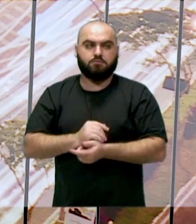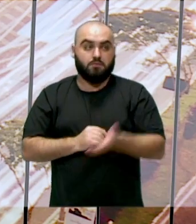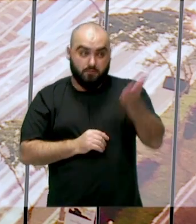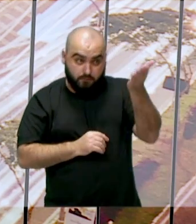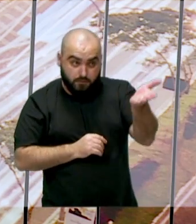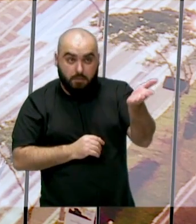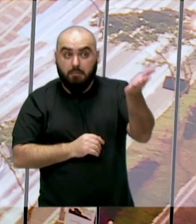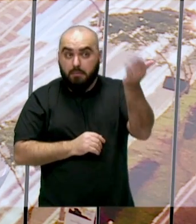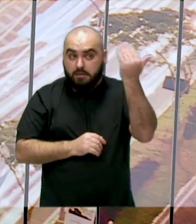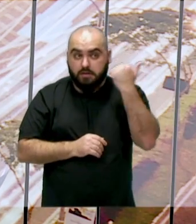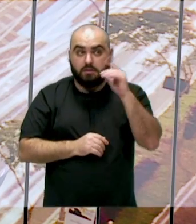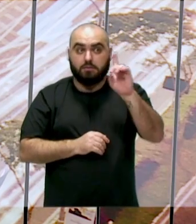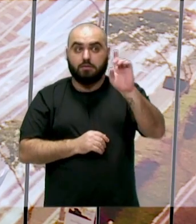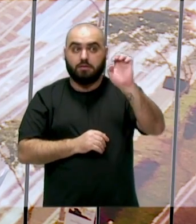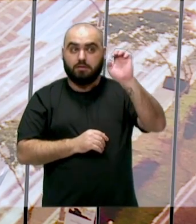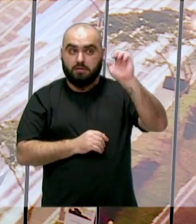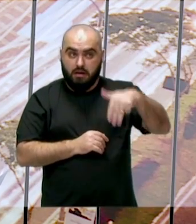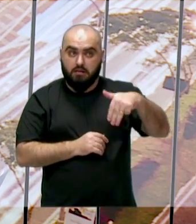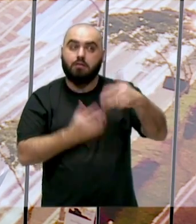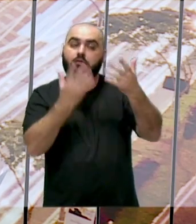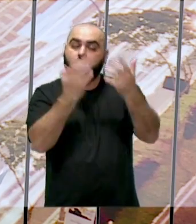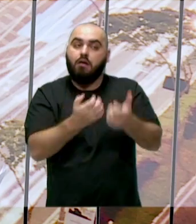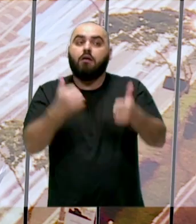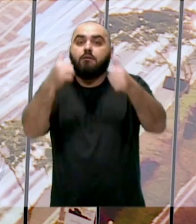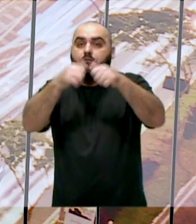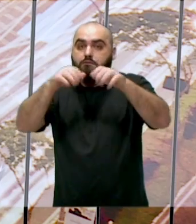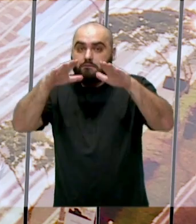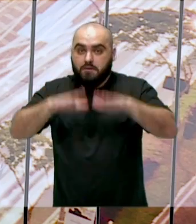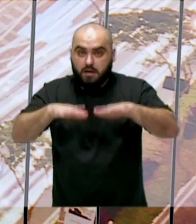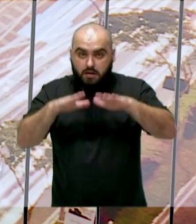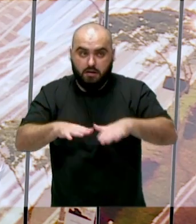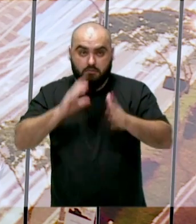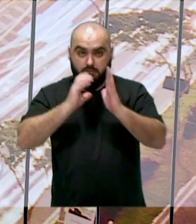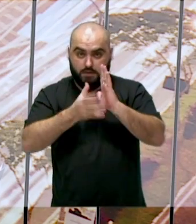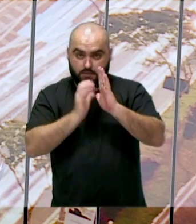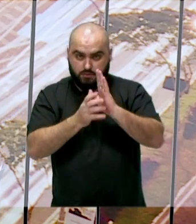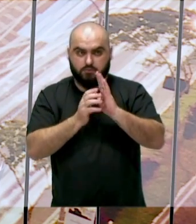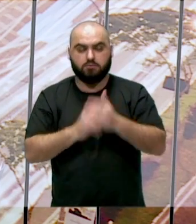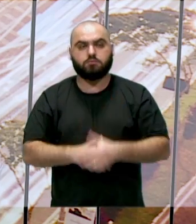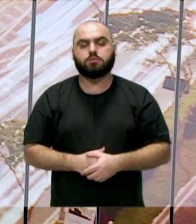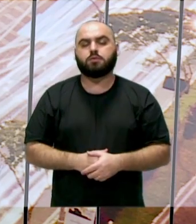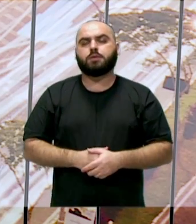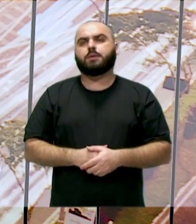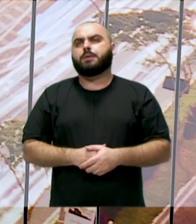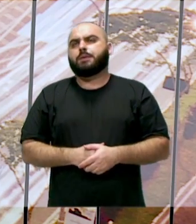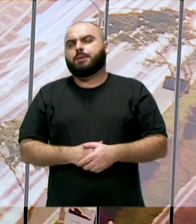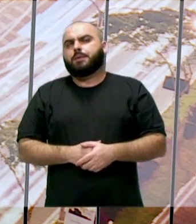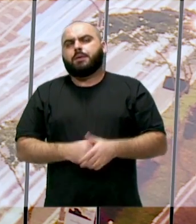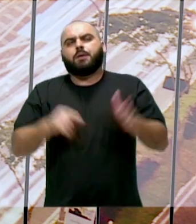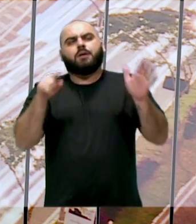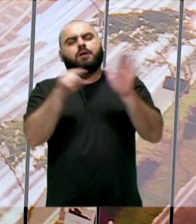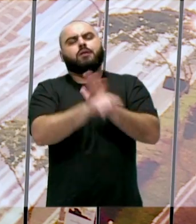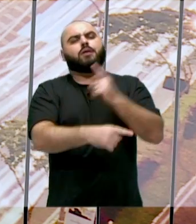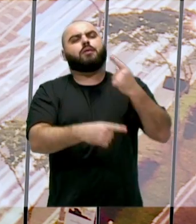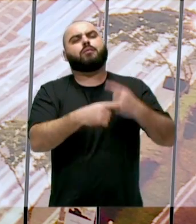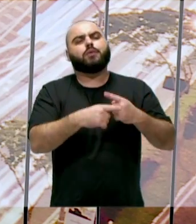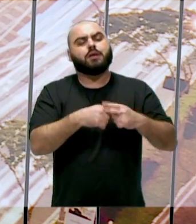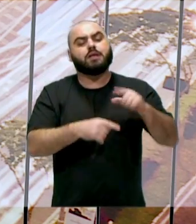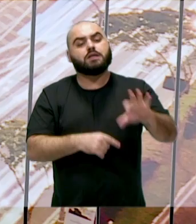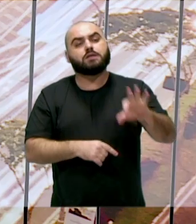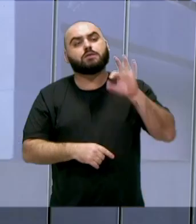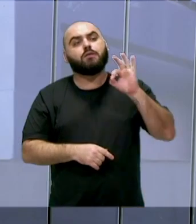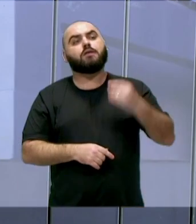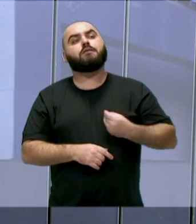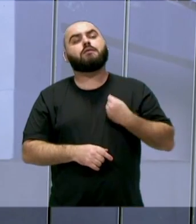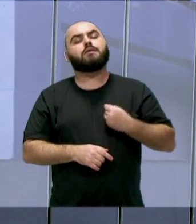e resolveu ficar na nova sigla que se formou. Quais fatores foram determinantes para a sua